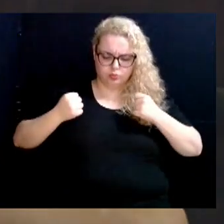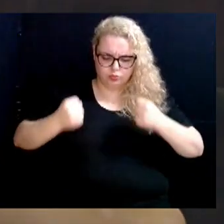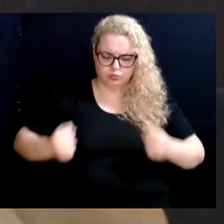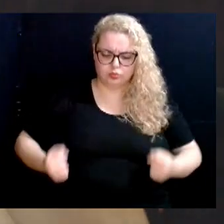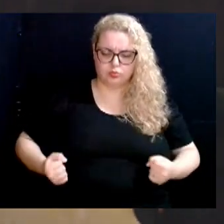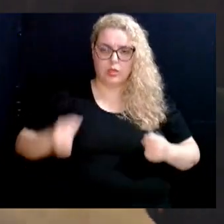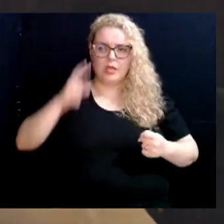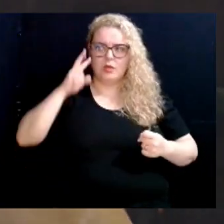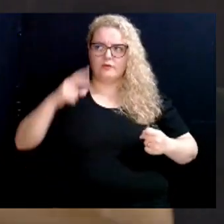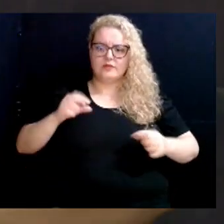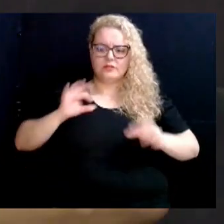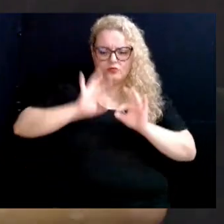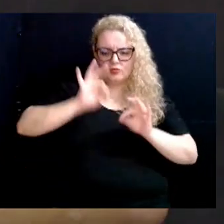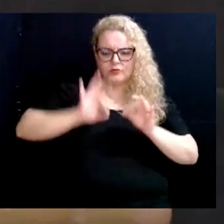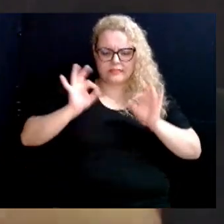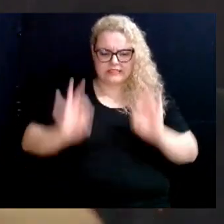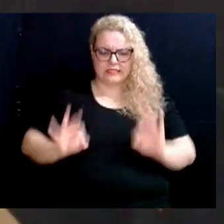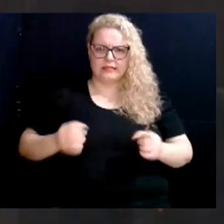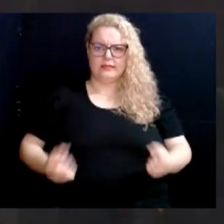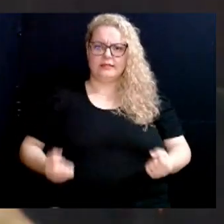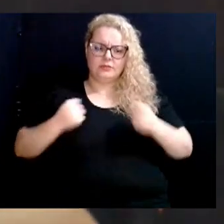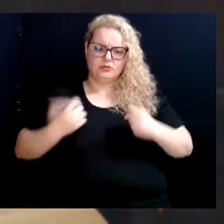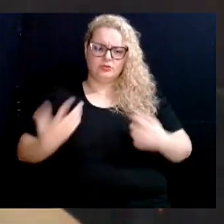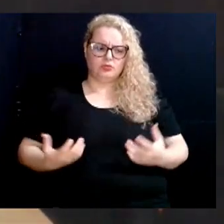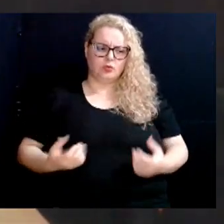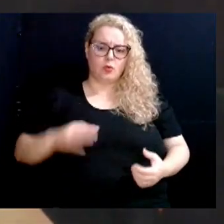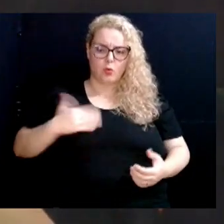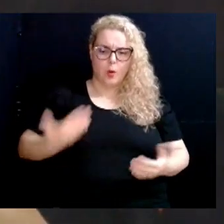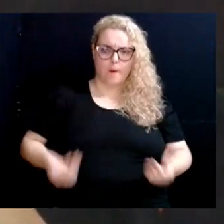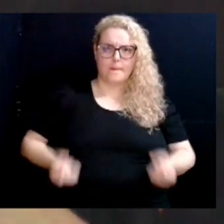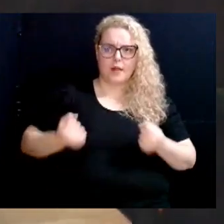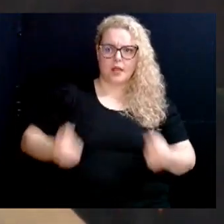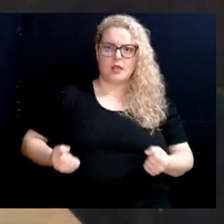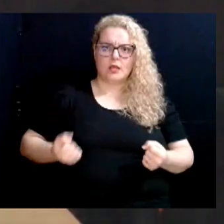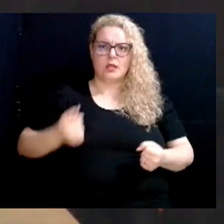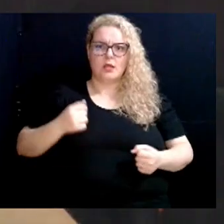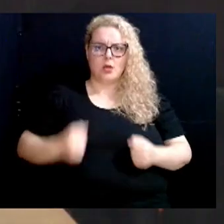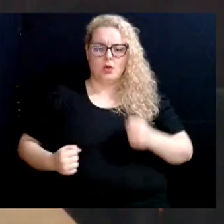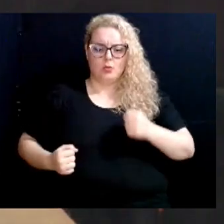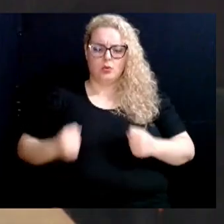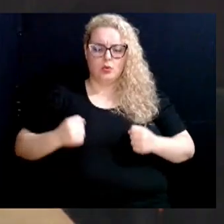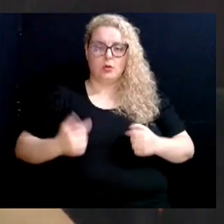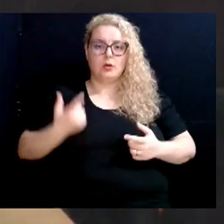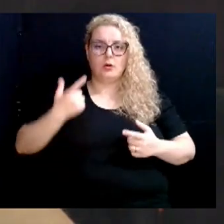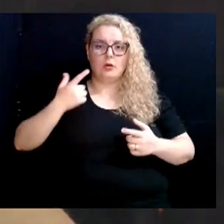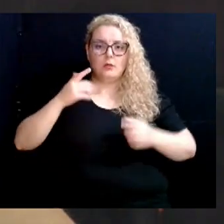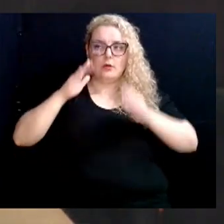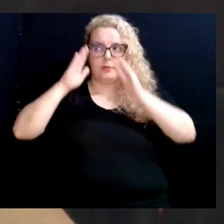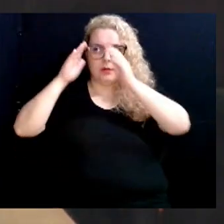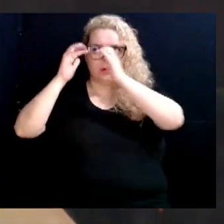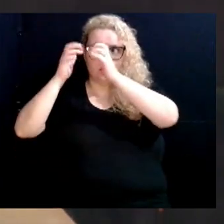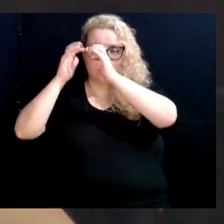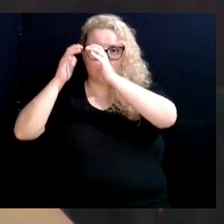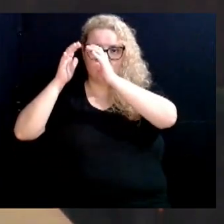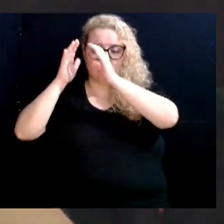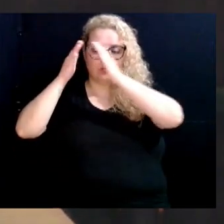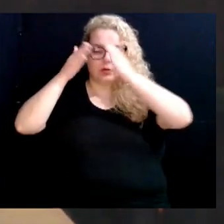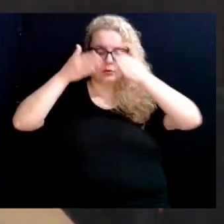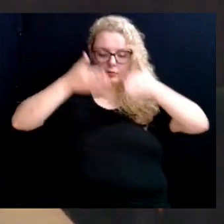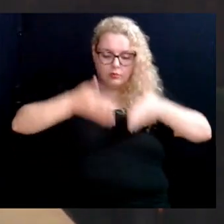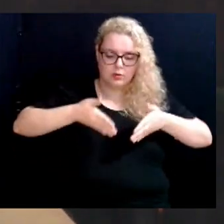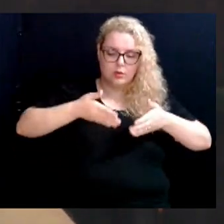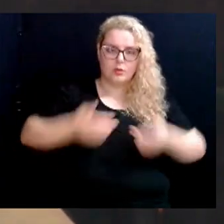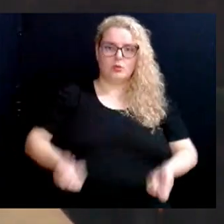qual peso que eu vou pegar, ou estou dando a passada certa na corrida, tal, vai te tirar do foco das suas preocupações, das